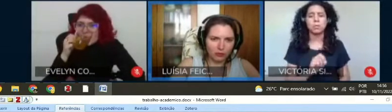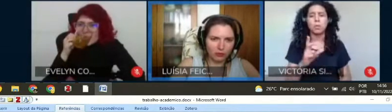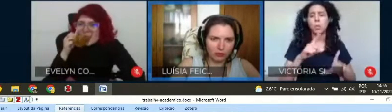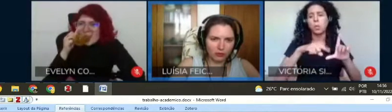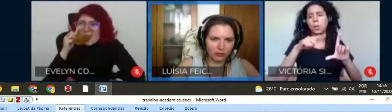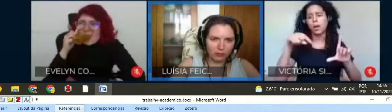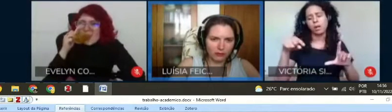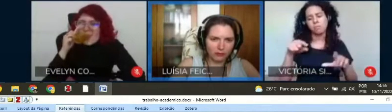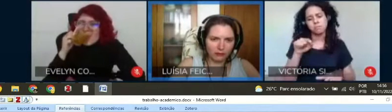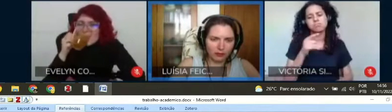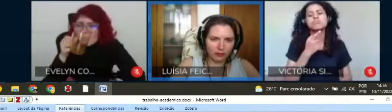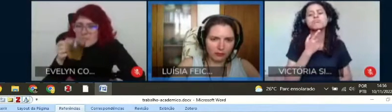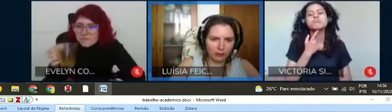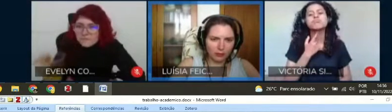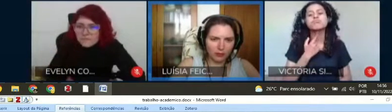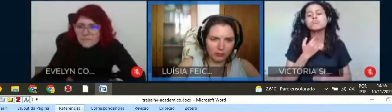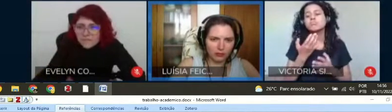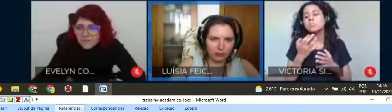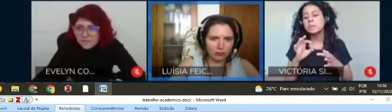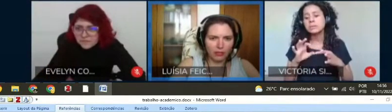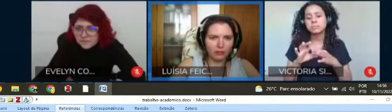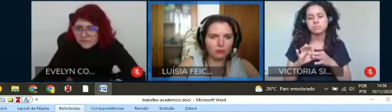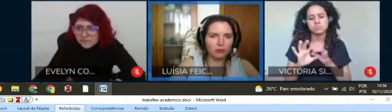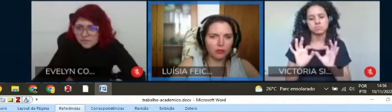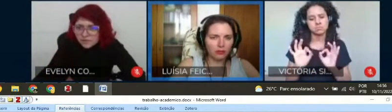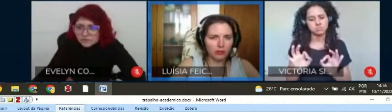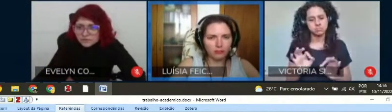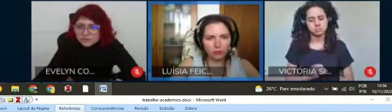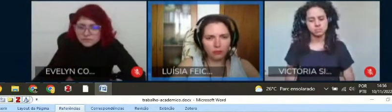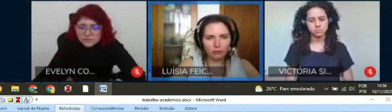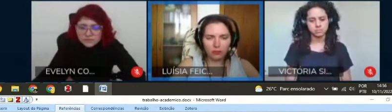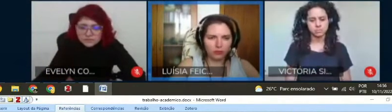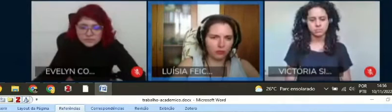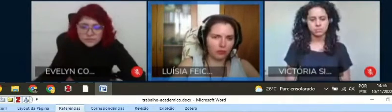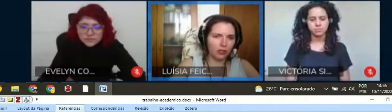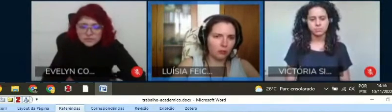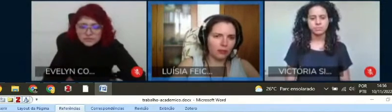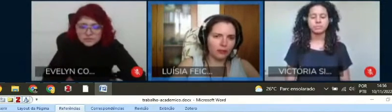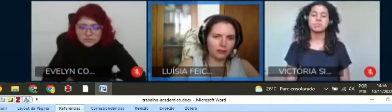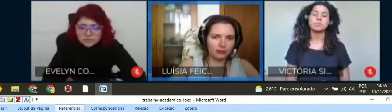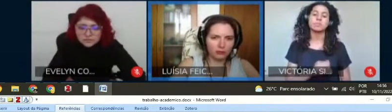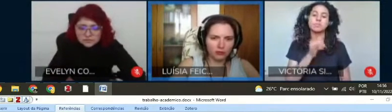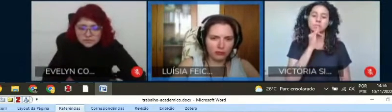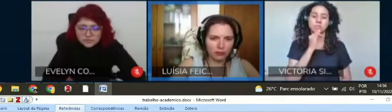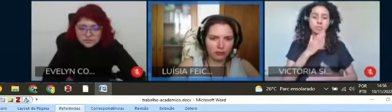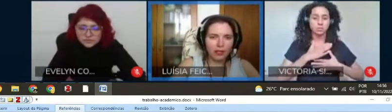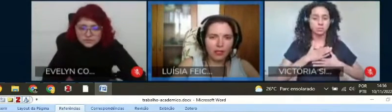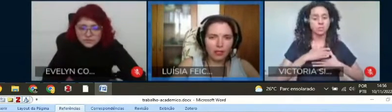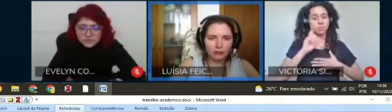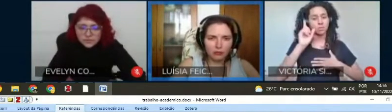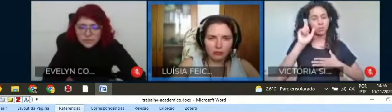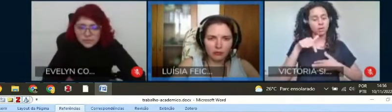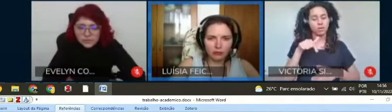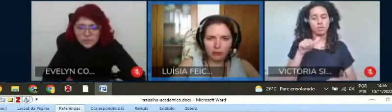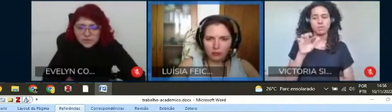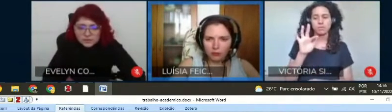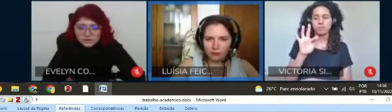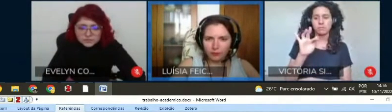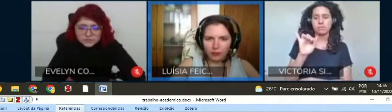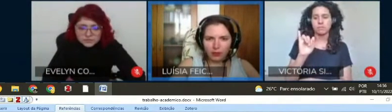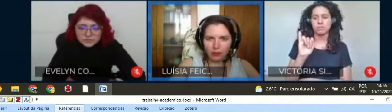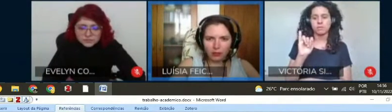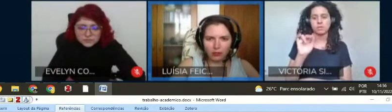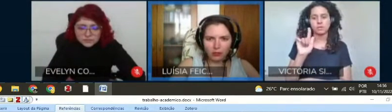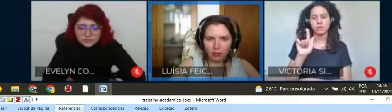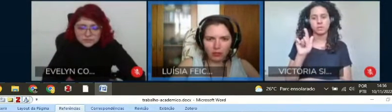utilizem alguma outra legenda. No caso, é figura, porque a gente só tem uma lista de ilustrações. Eu escolho aqui